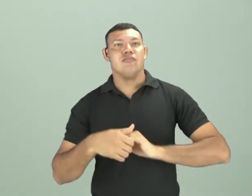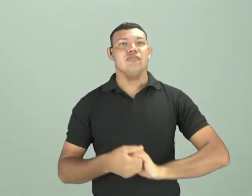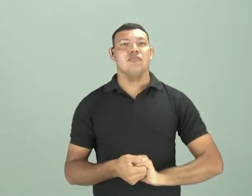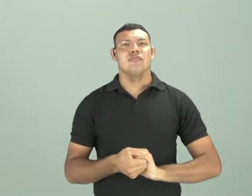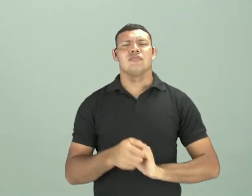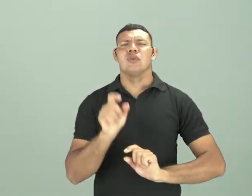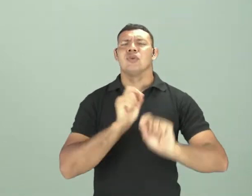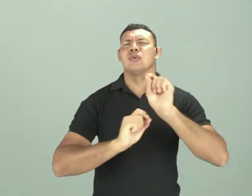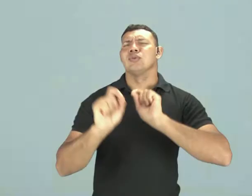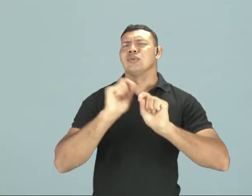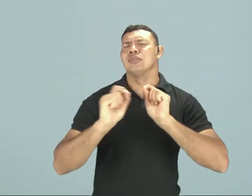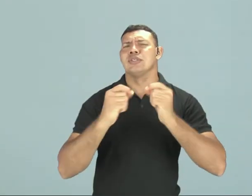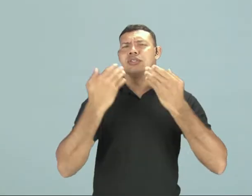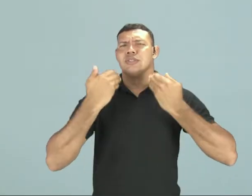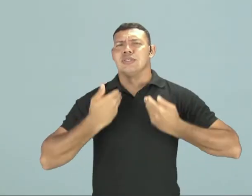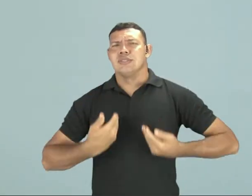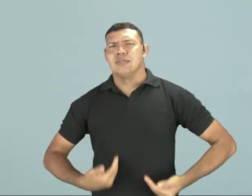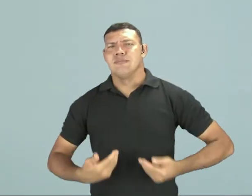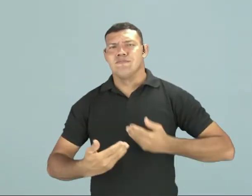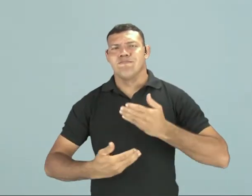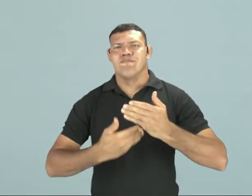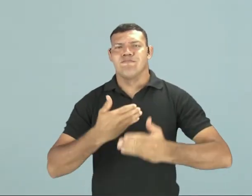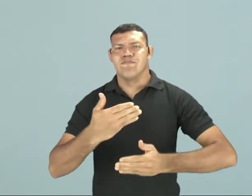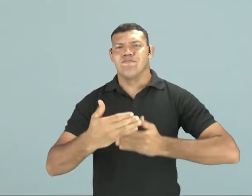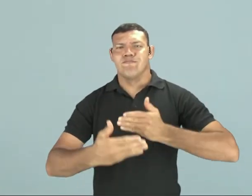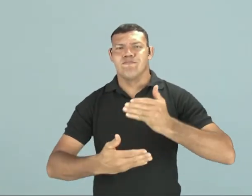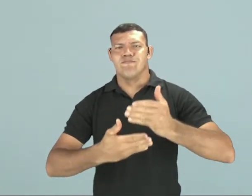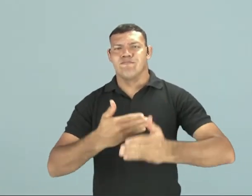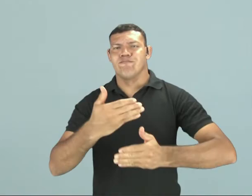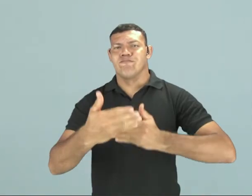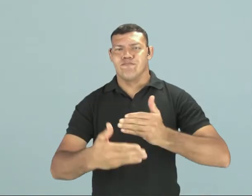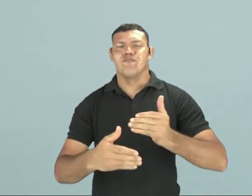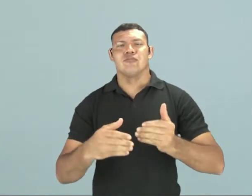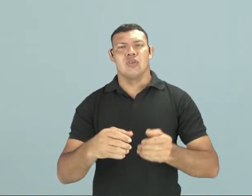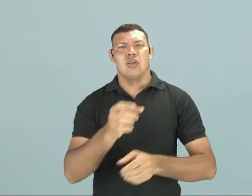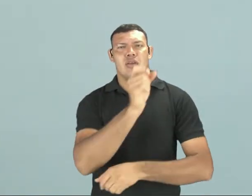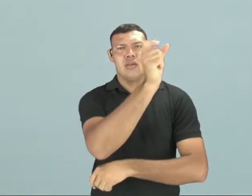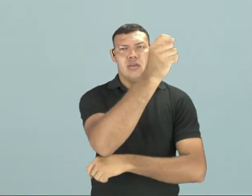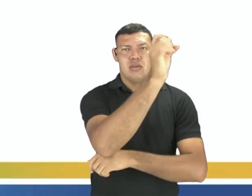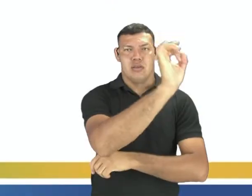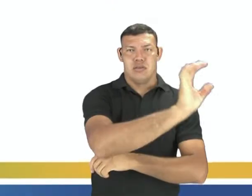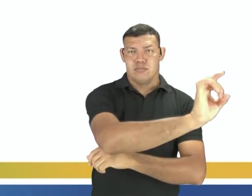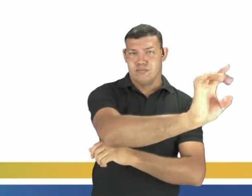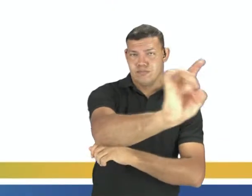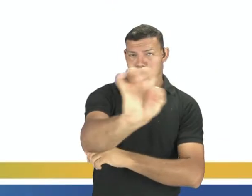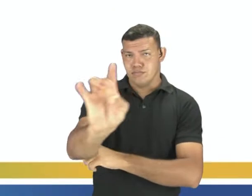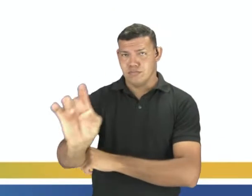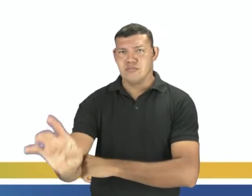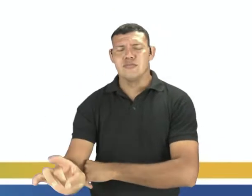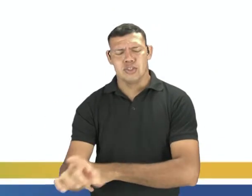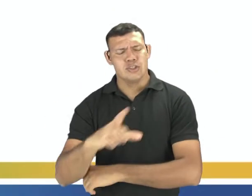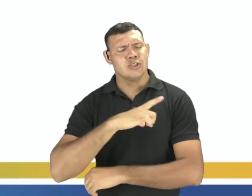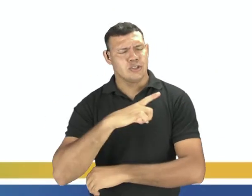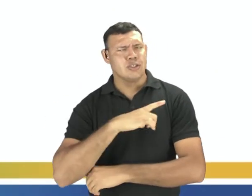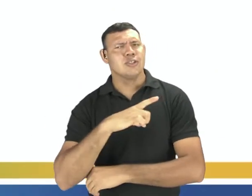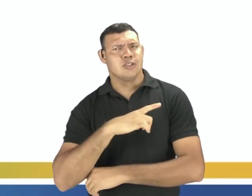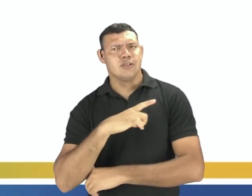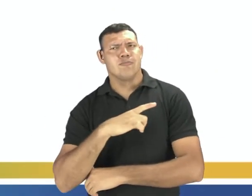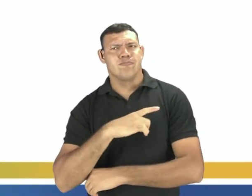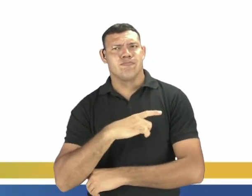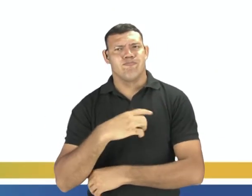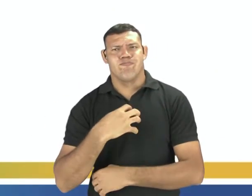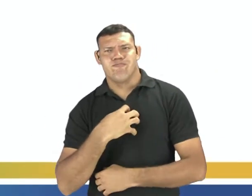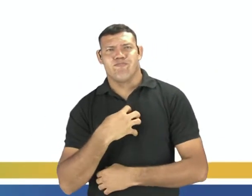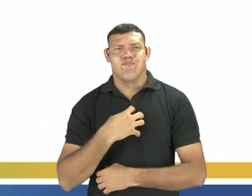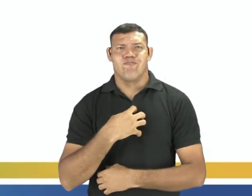Então, o que é puberdade? Cada indivíduo tem o seu próprio ritmo, o qual deve ser respeitado.